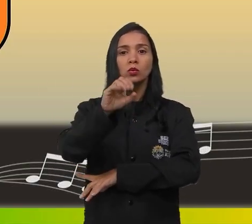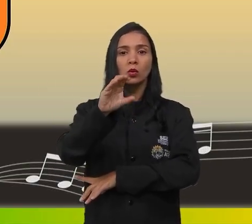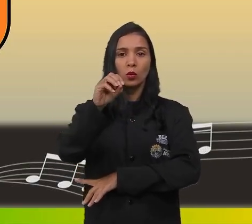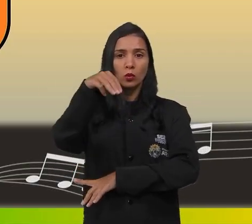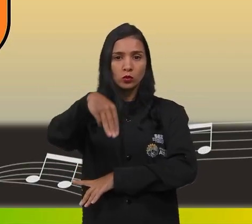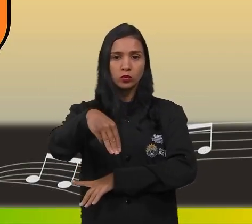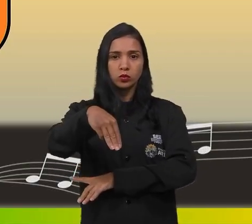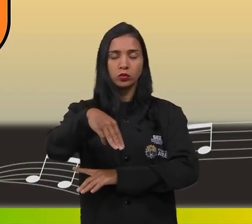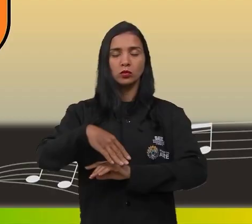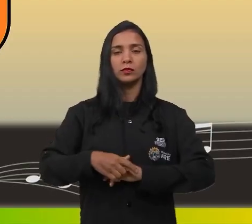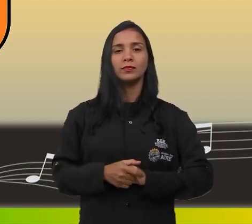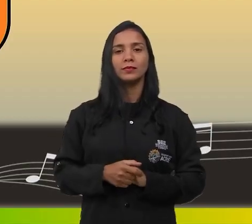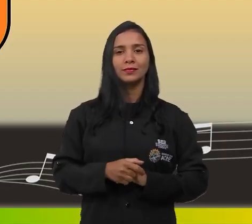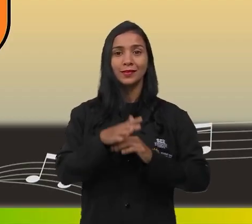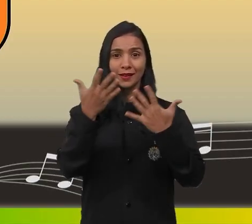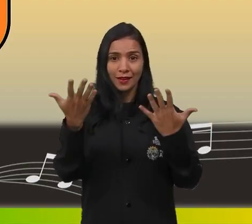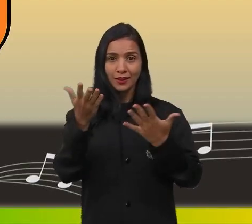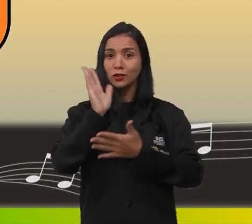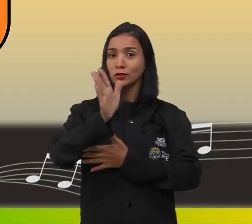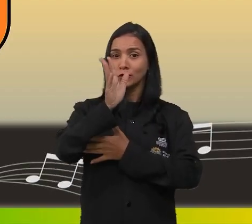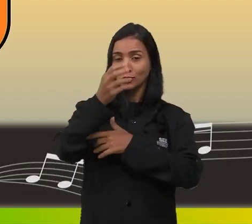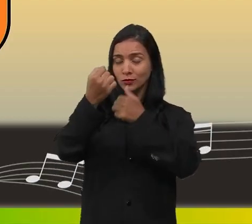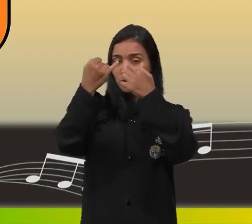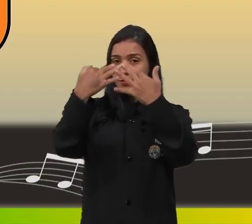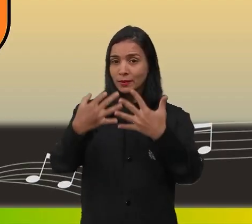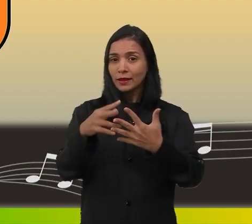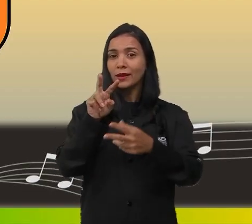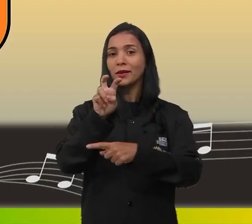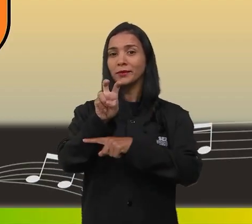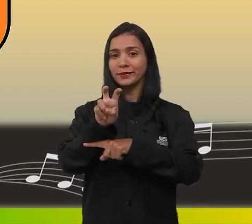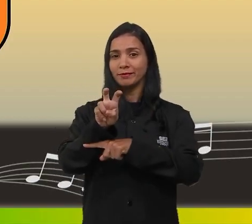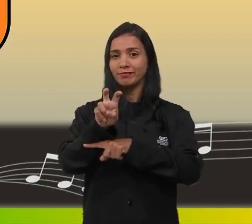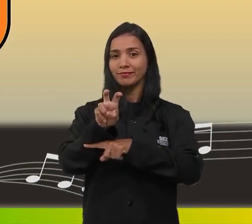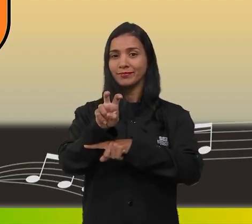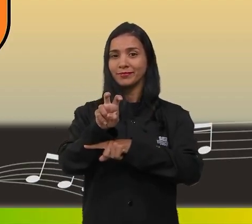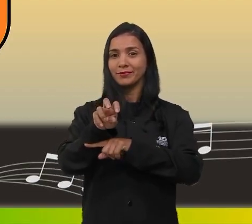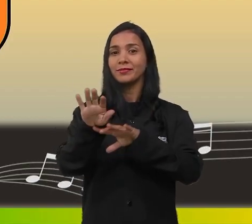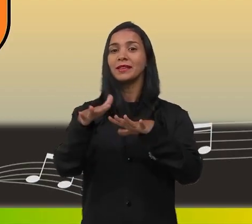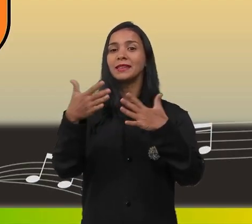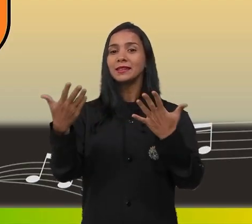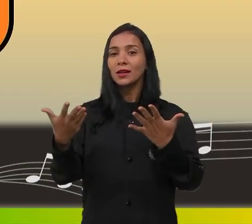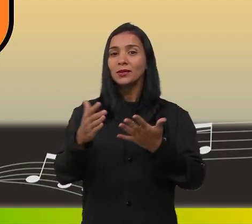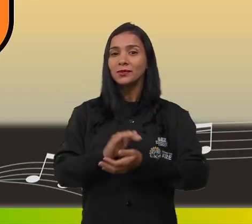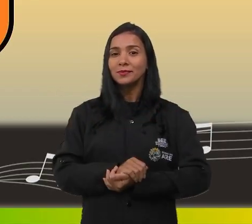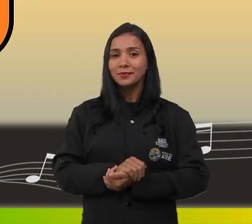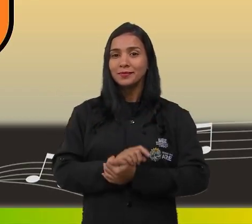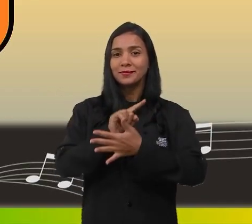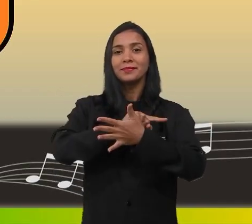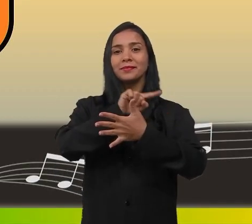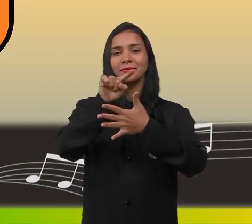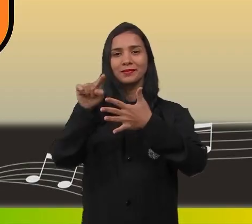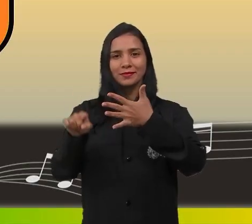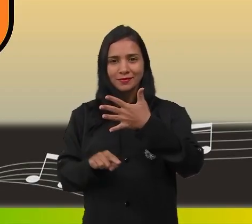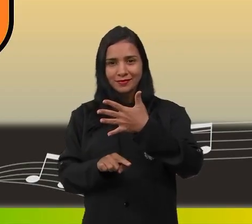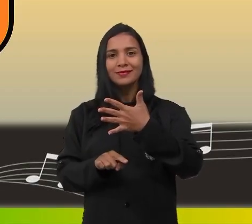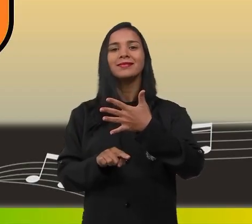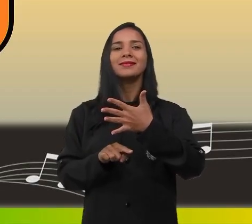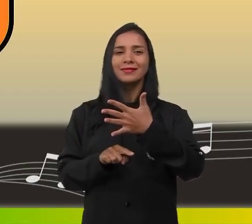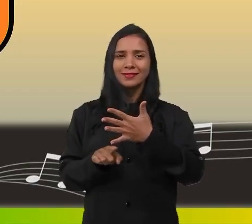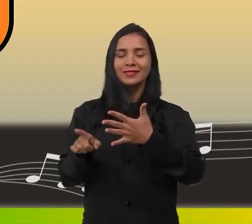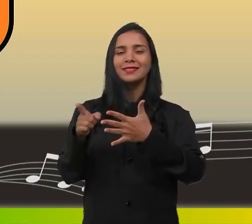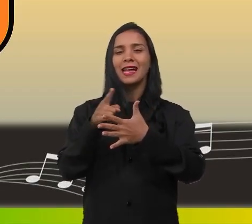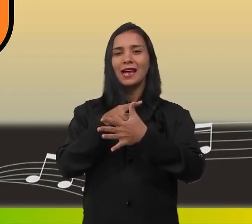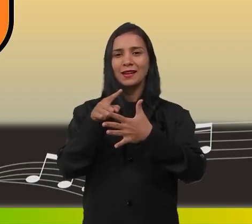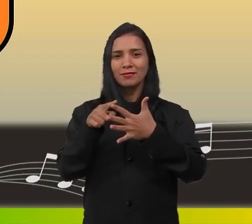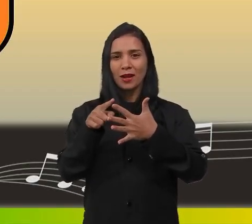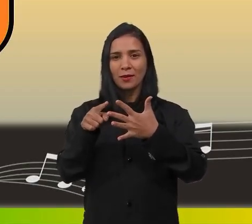da aula, os 5 elementos formadores dos sons, que são o timbre, altura,